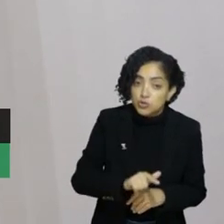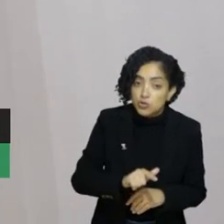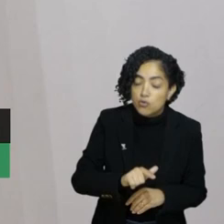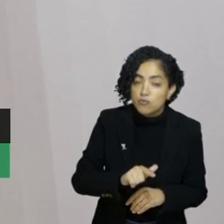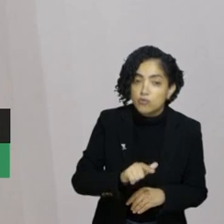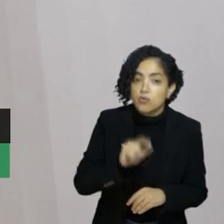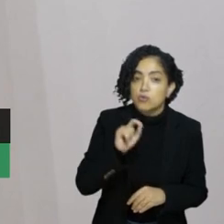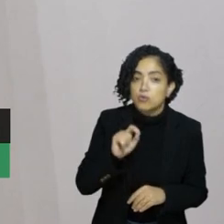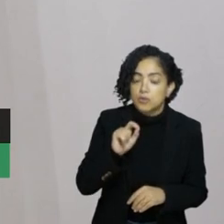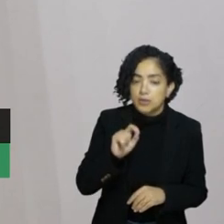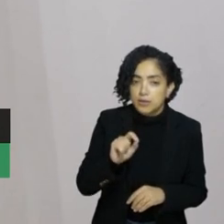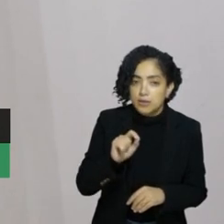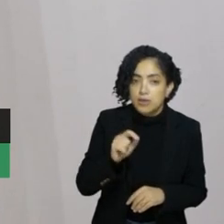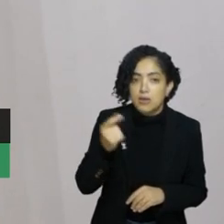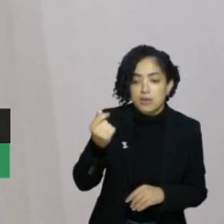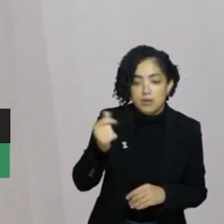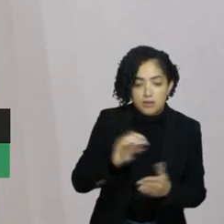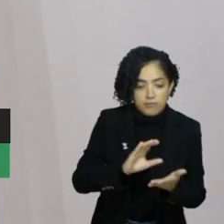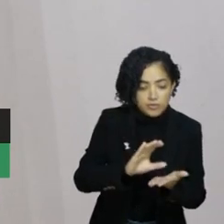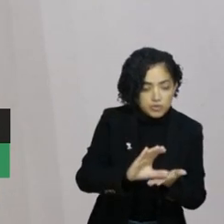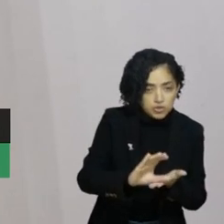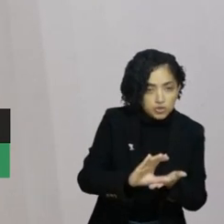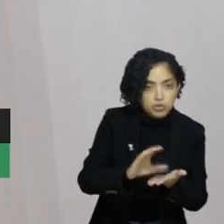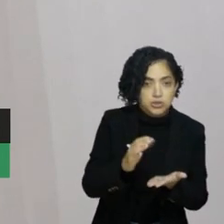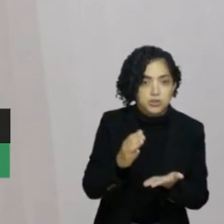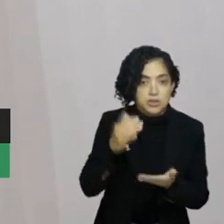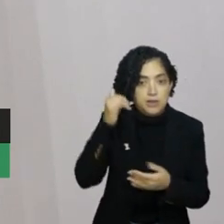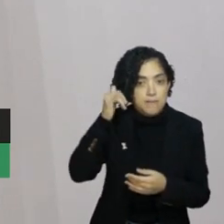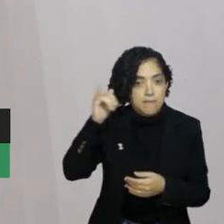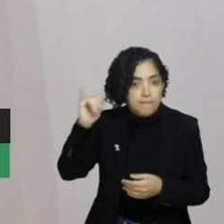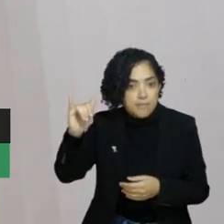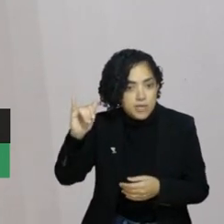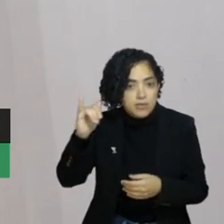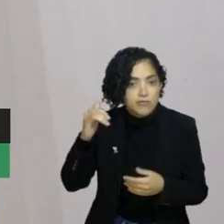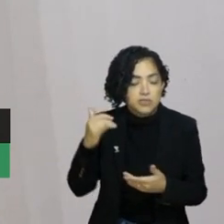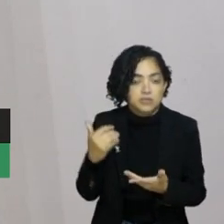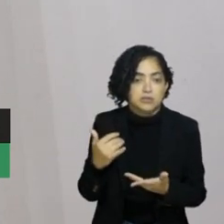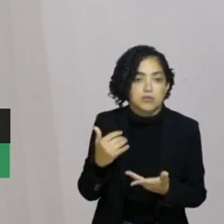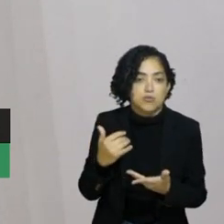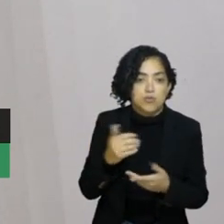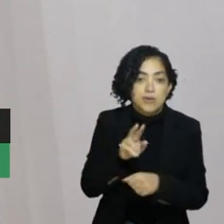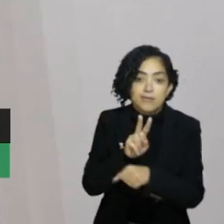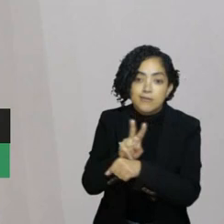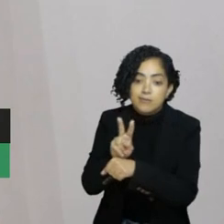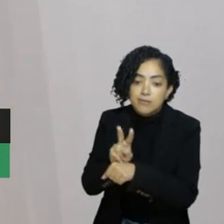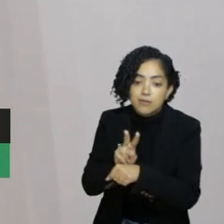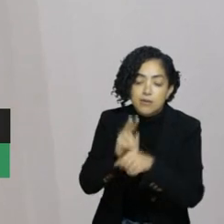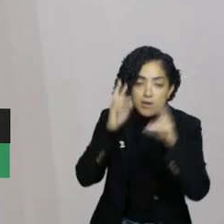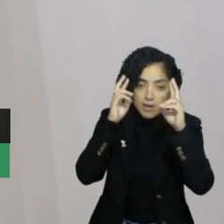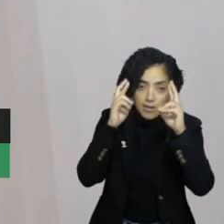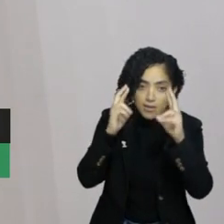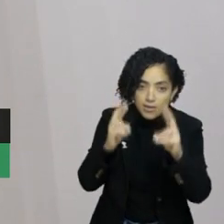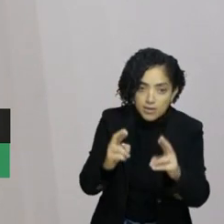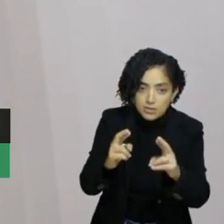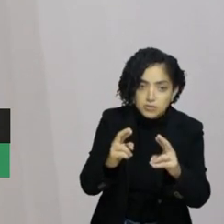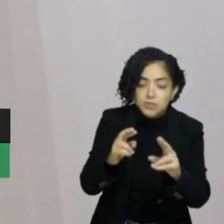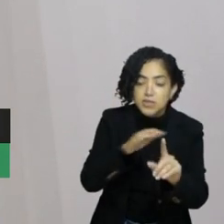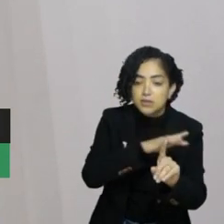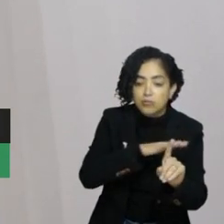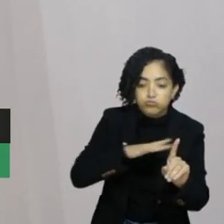que investir em prevenção e respeitar o meio ambiente é